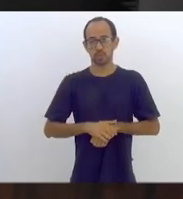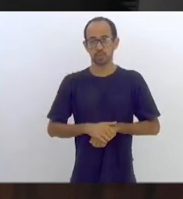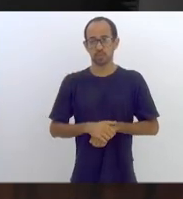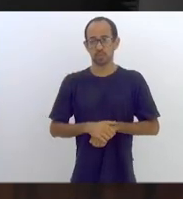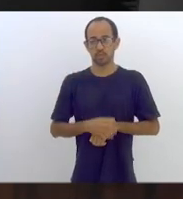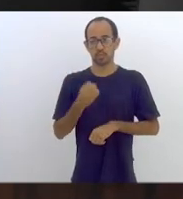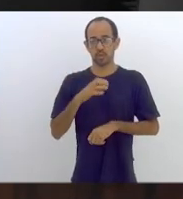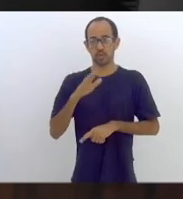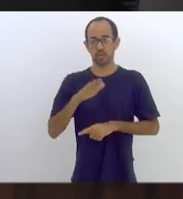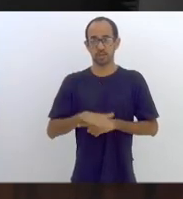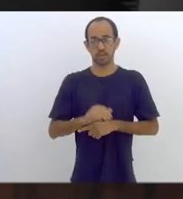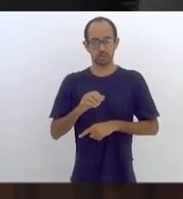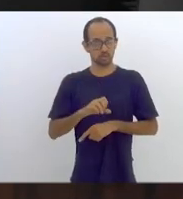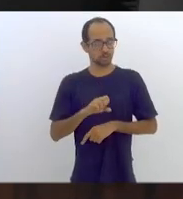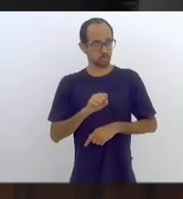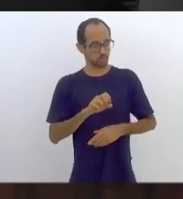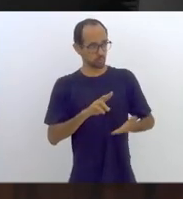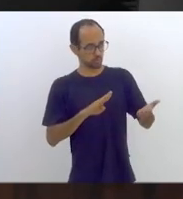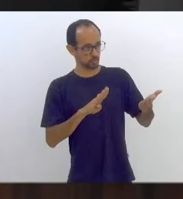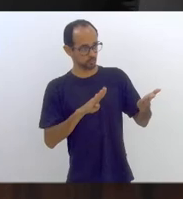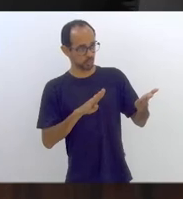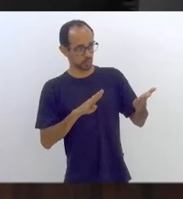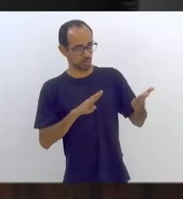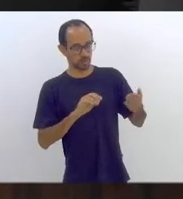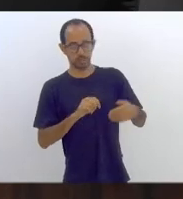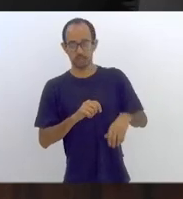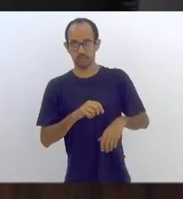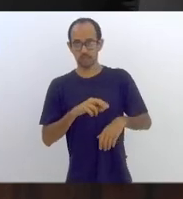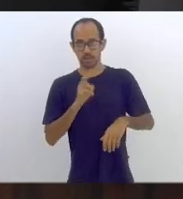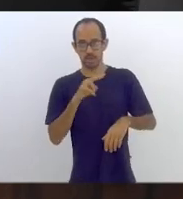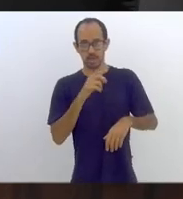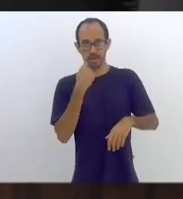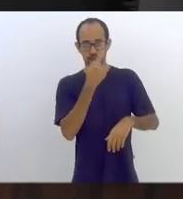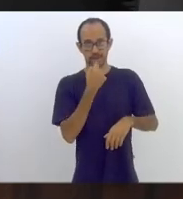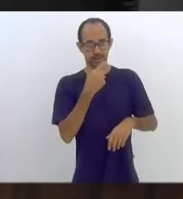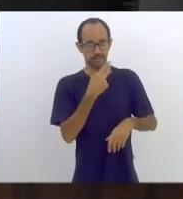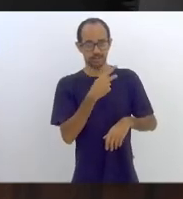Boa tarde cara dele